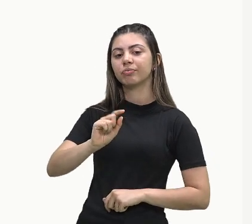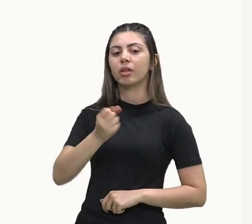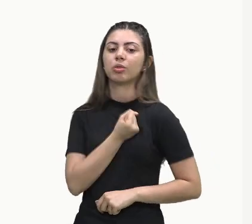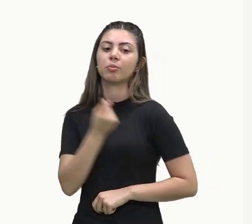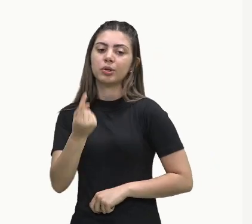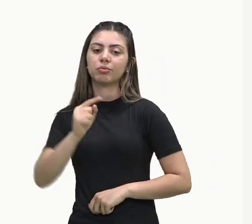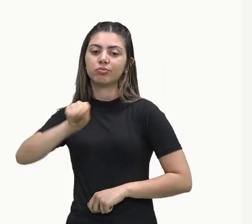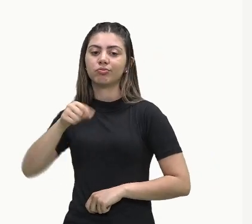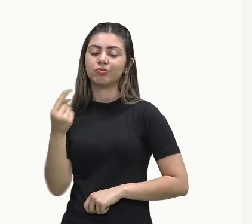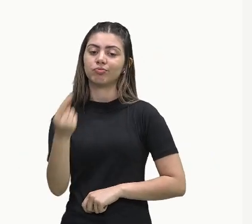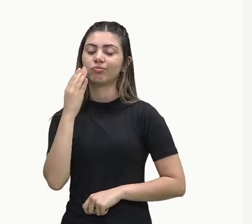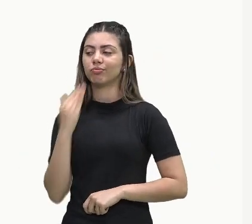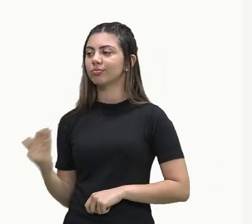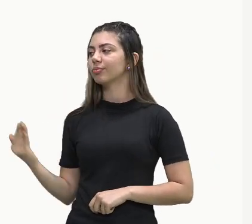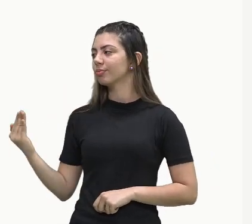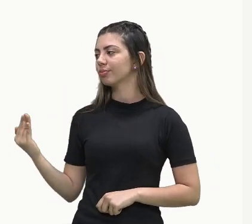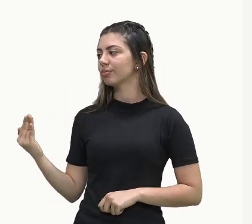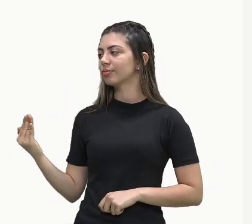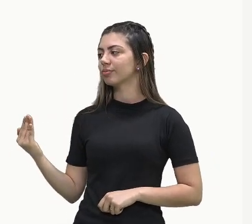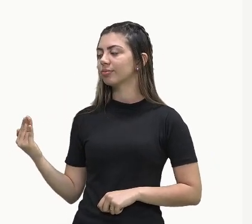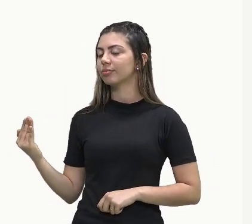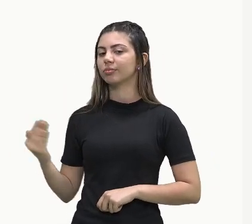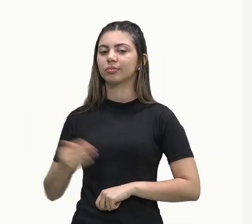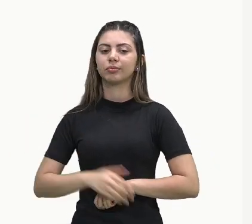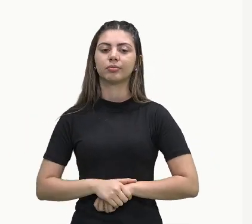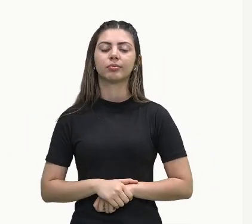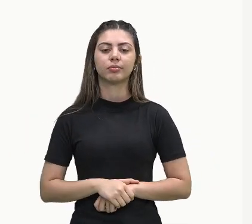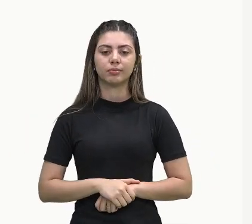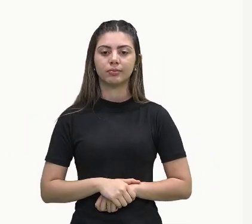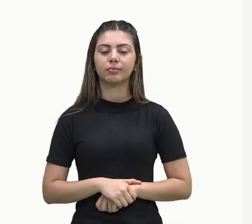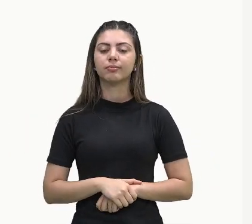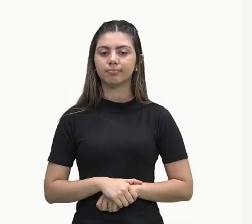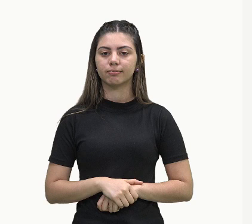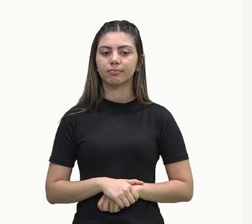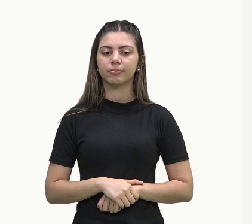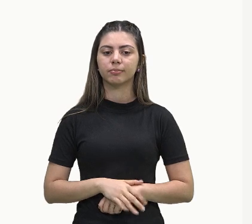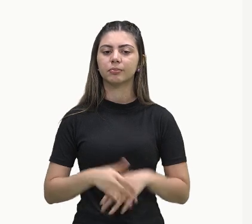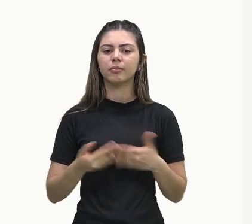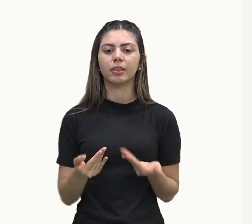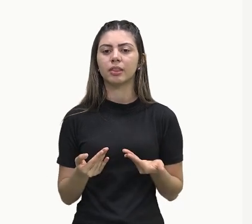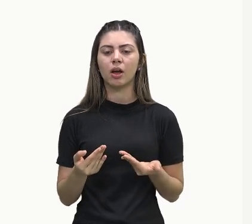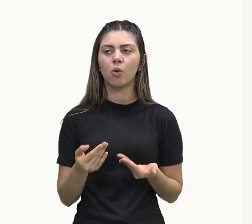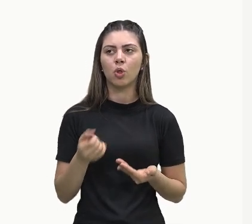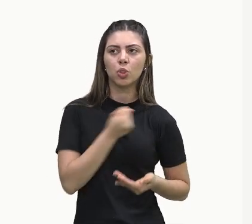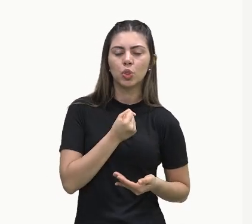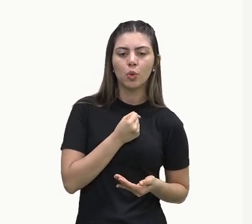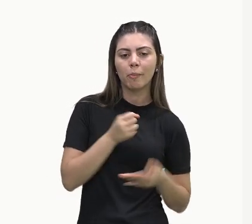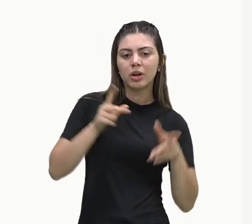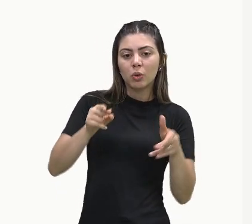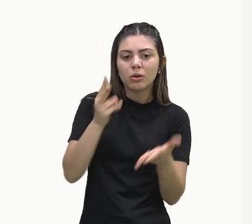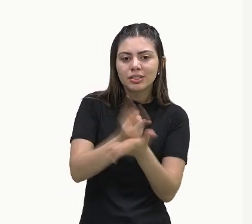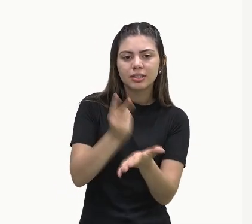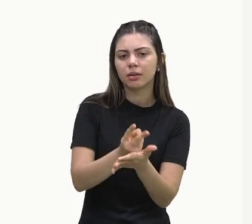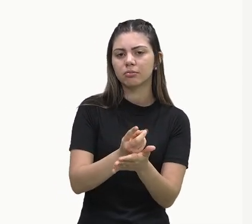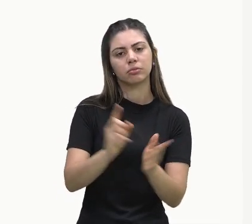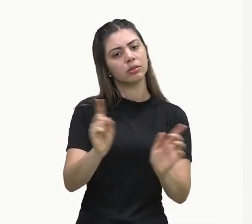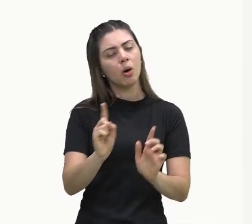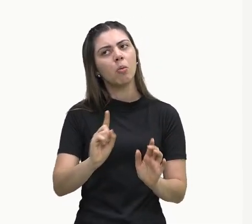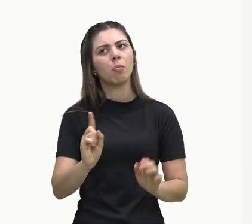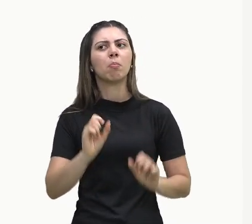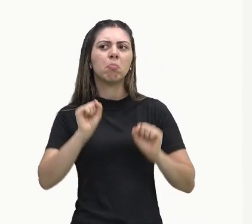pelo parordenado 1 e 1 não é obrigado né D igual não isso vai depender dos valores dos nossos